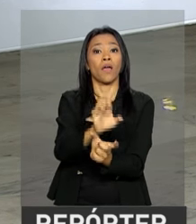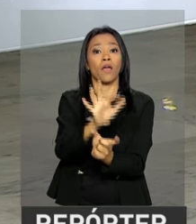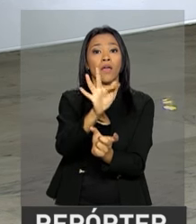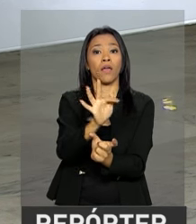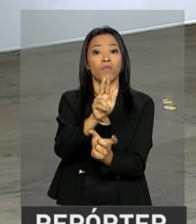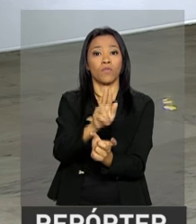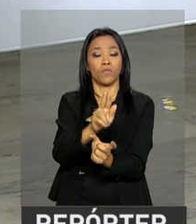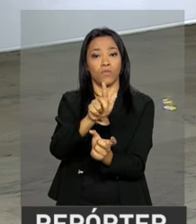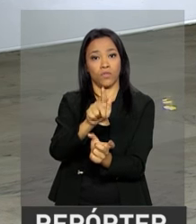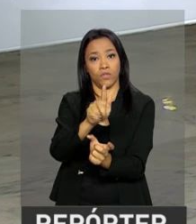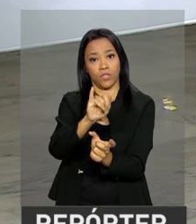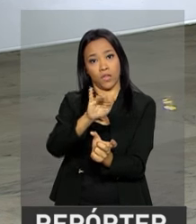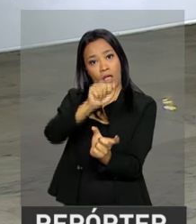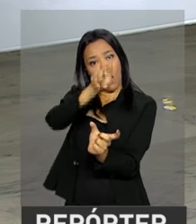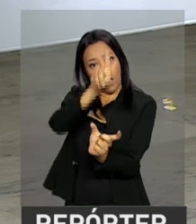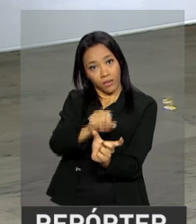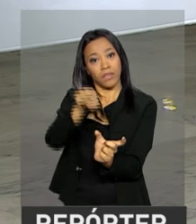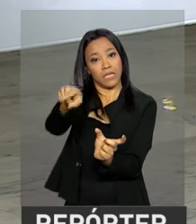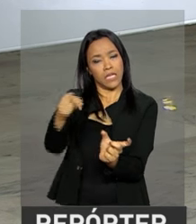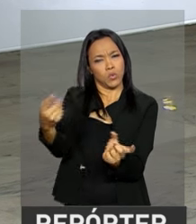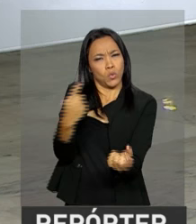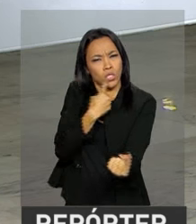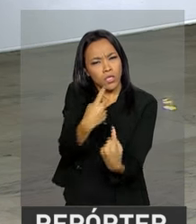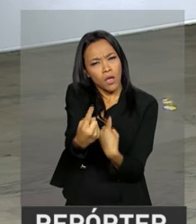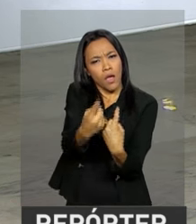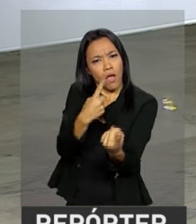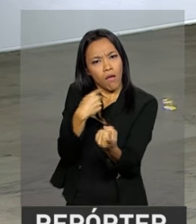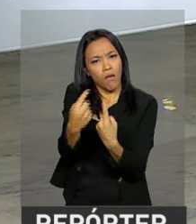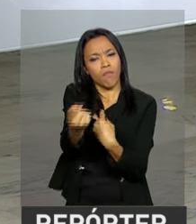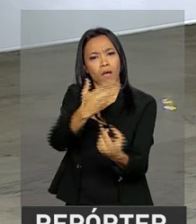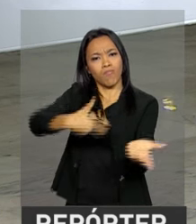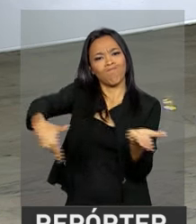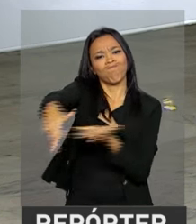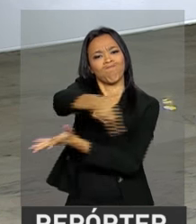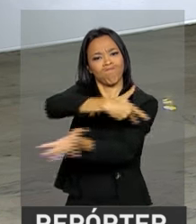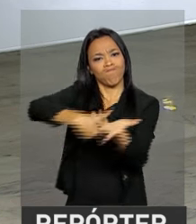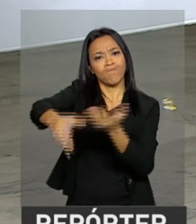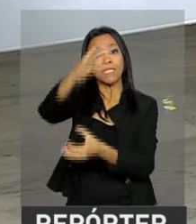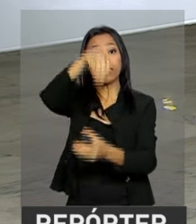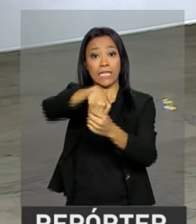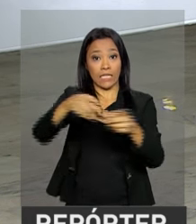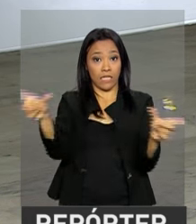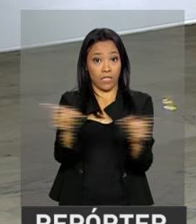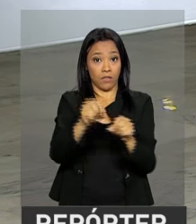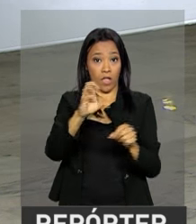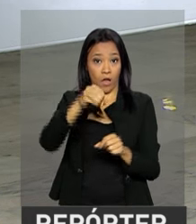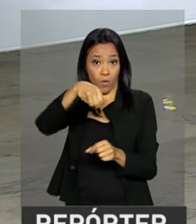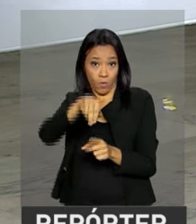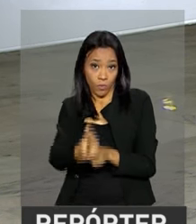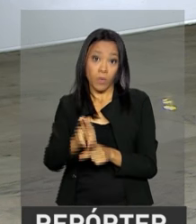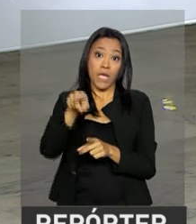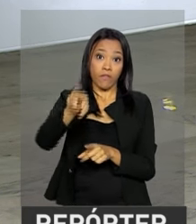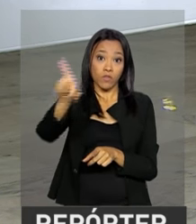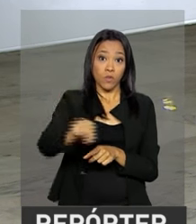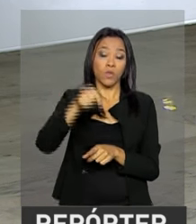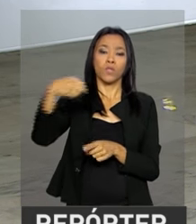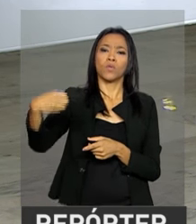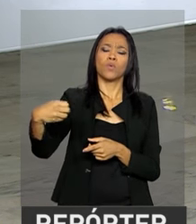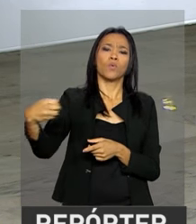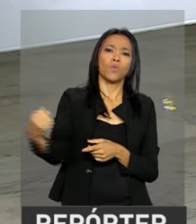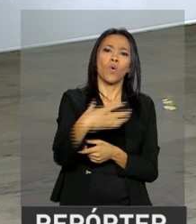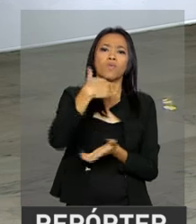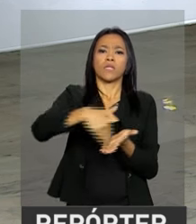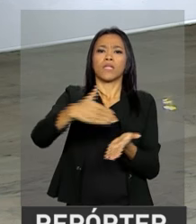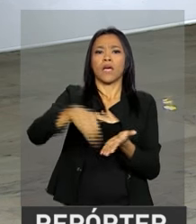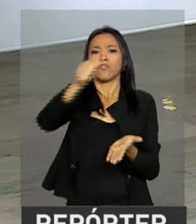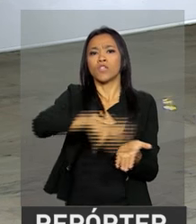diálogo deve inspirá-lo na condução da organização Lembrando que Antônio Guterres foi escolhido como novo secretário geral em outubro